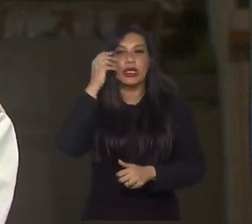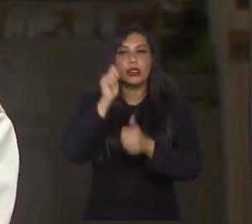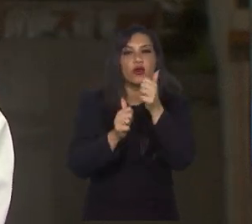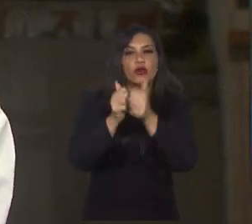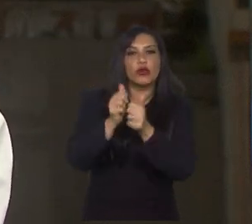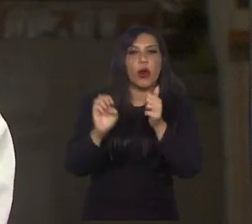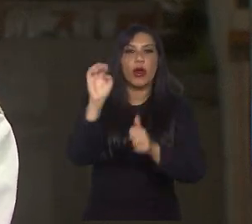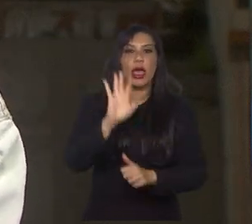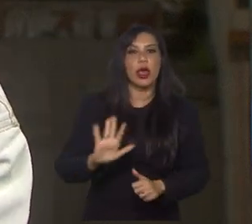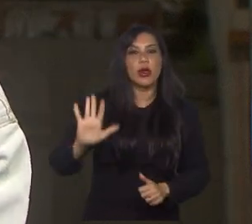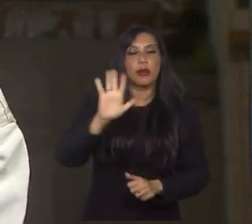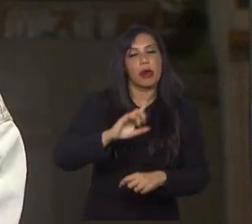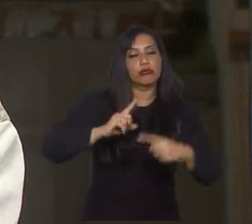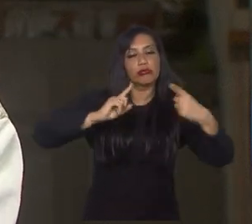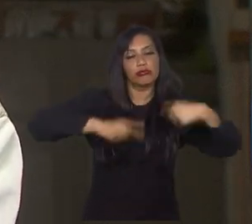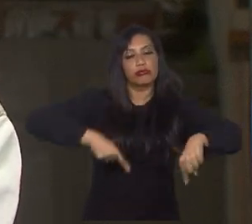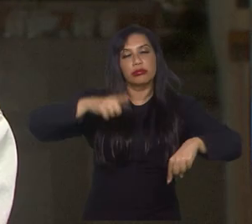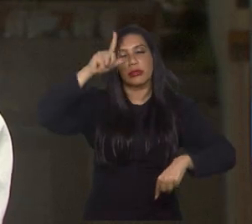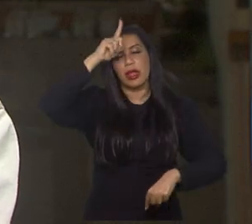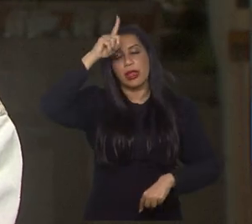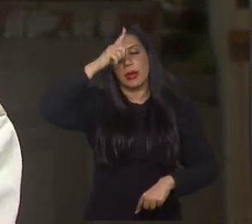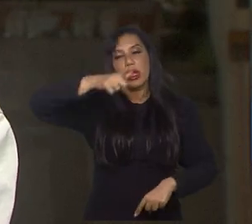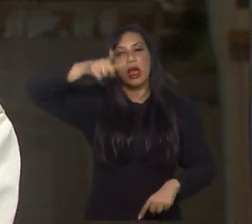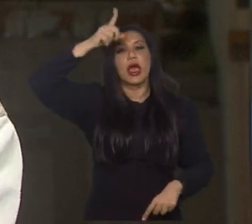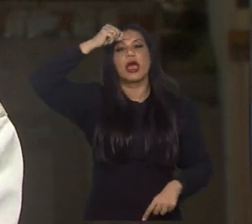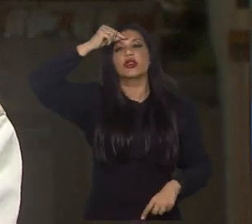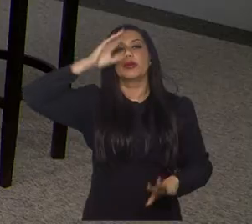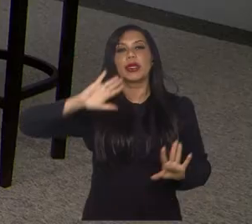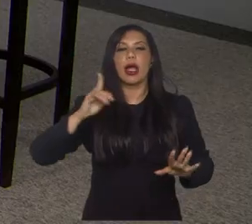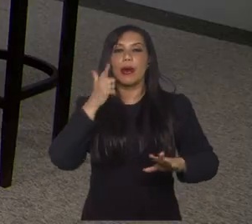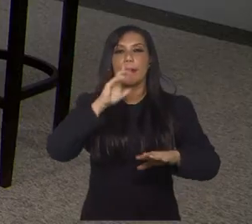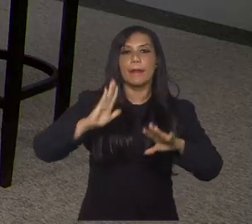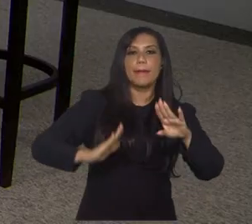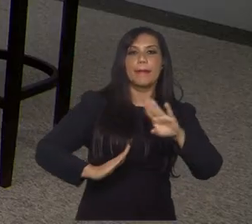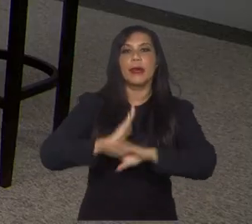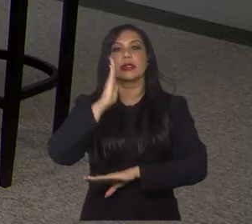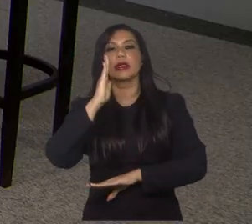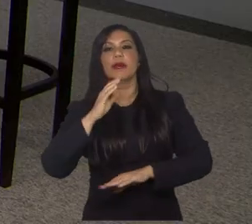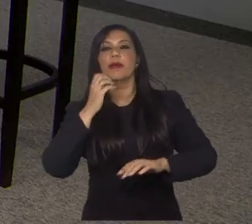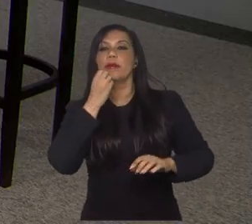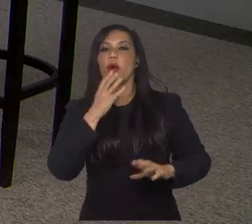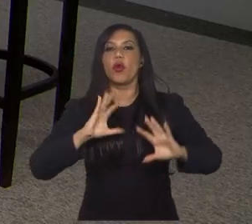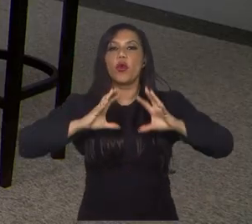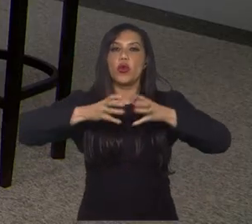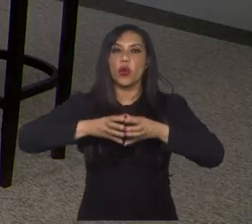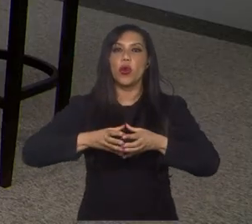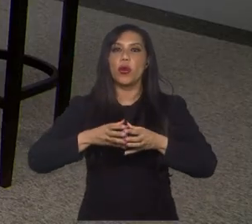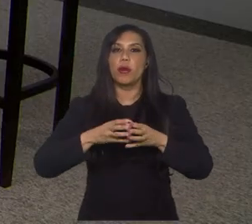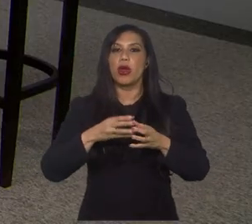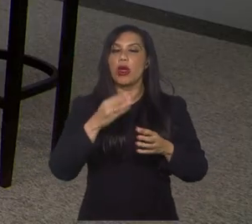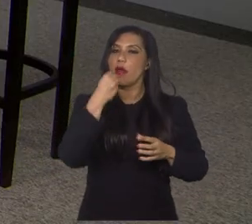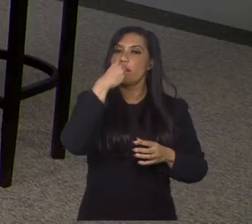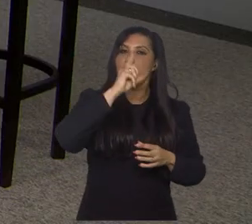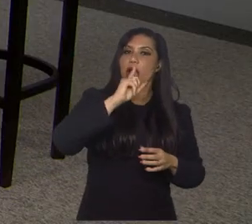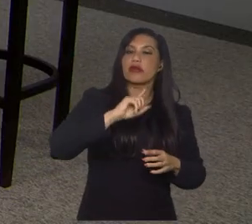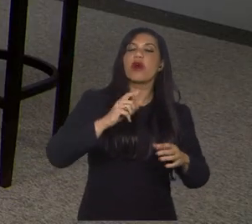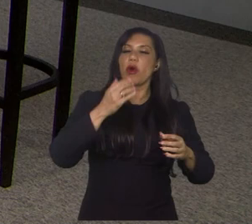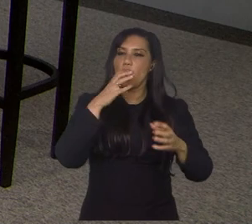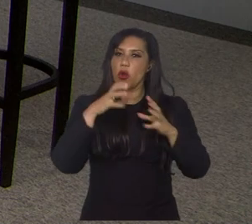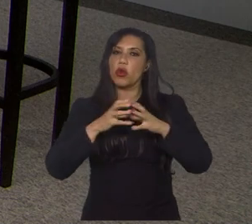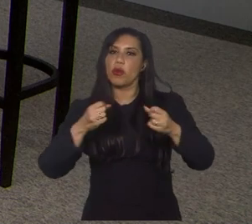já... se livrar dessa responsabilidade. Respirar. É isso, vai, ó, passamos com propriedade. O nosso grupo, a gente sabe que não é um grupo tão moleza assim.